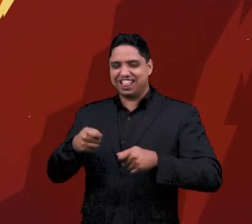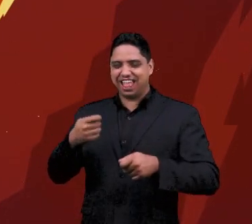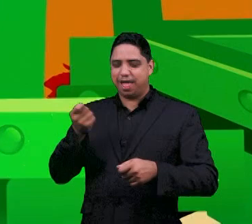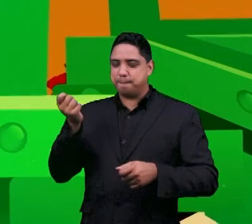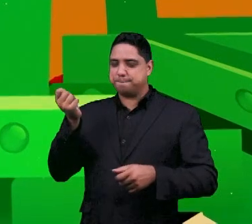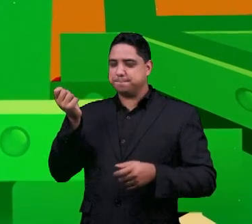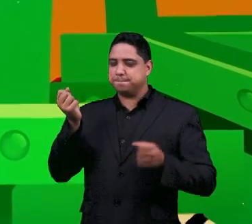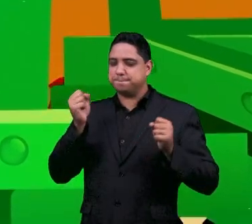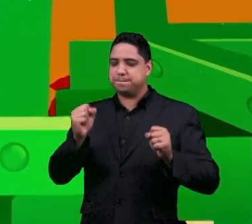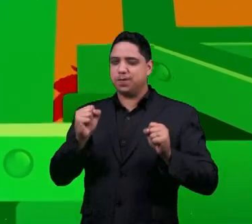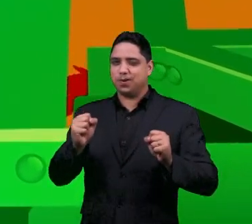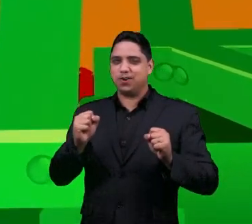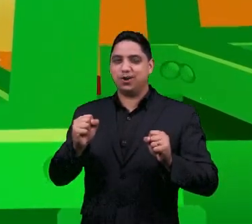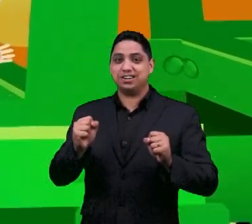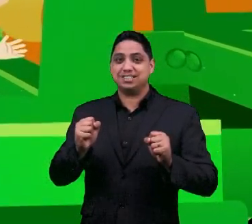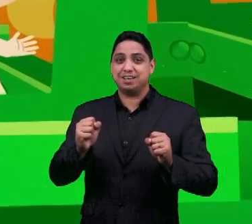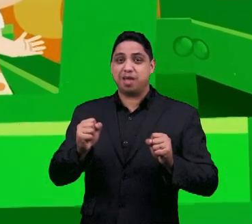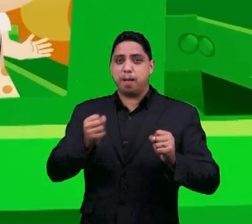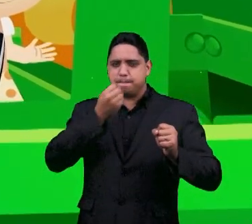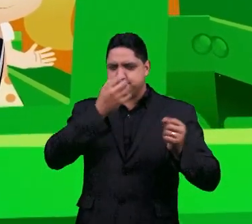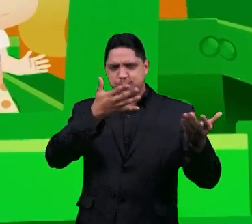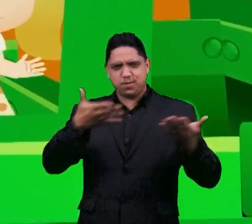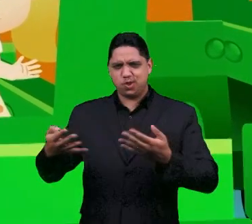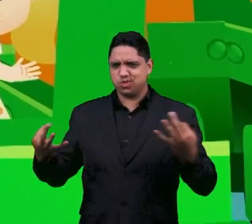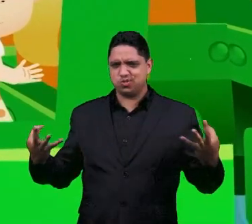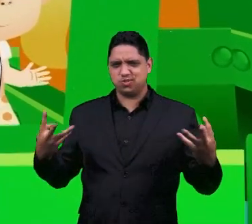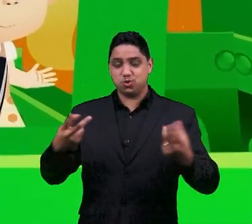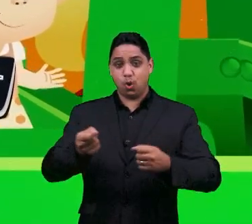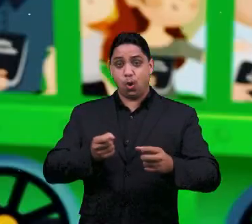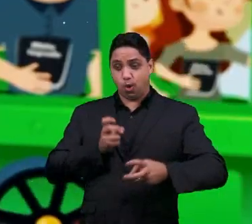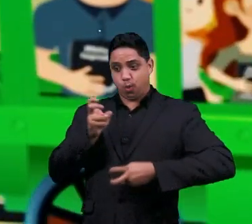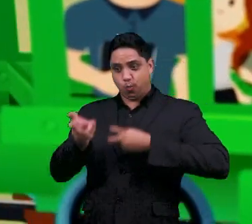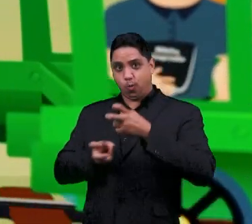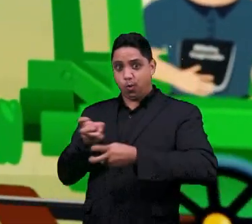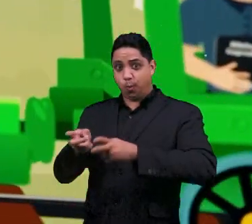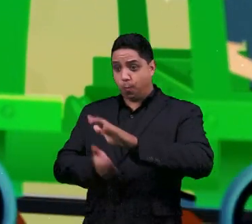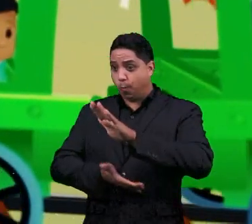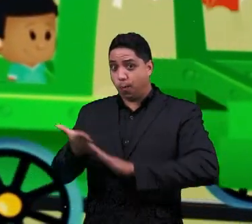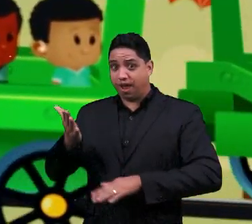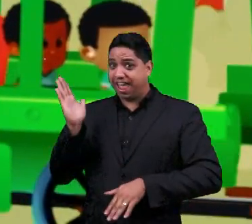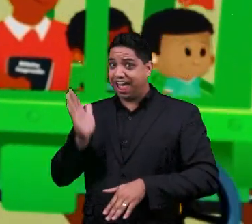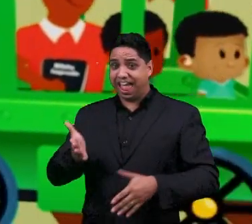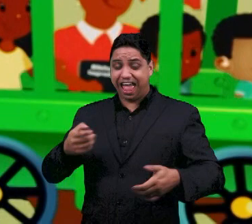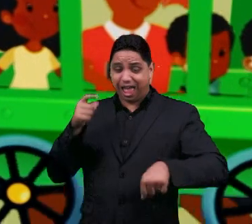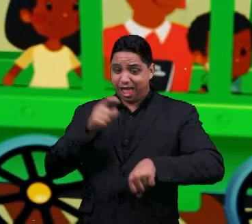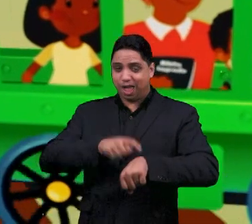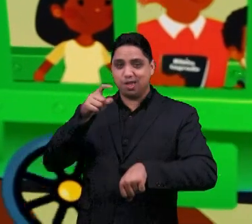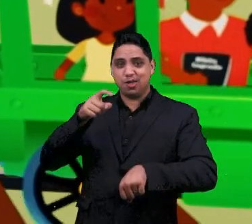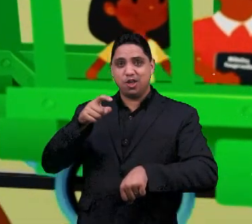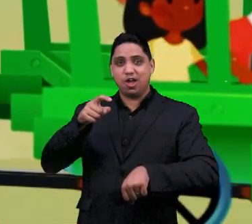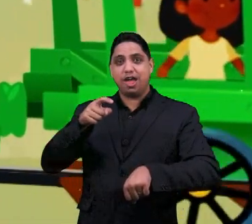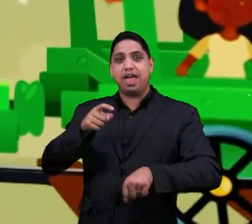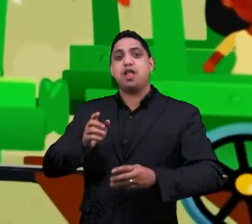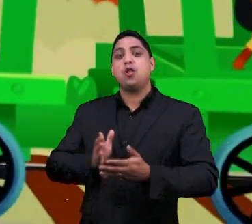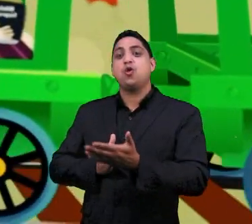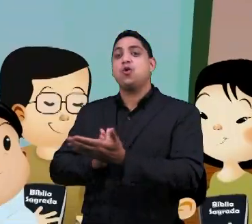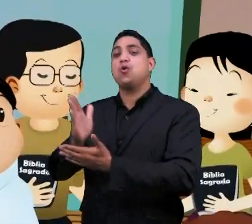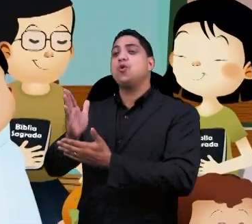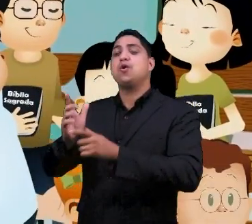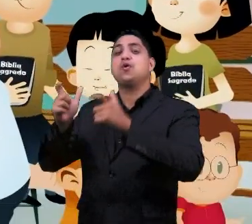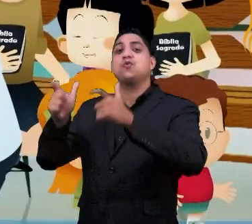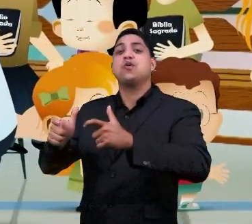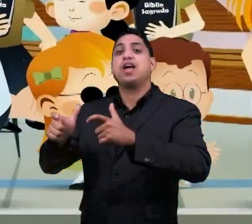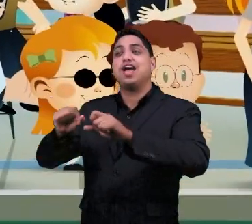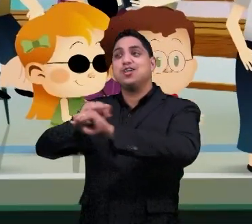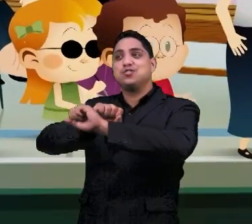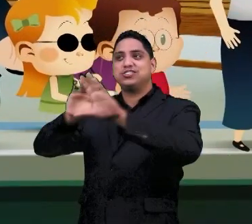nesse trem. Bem-vindos sejam todos para o trem que parte já. Entrada